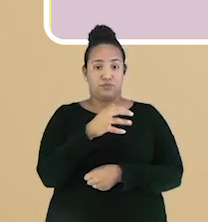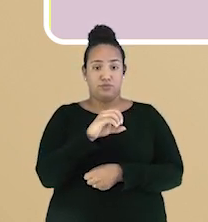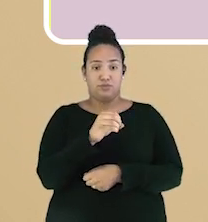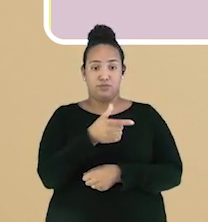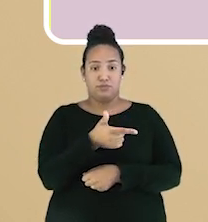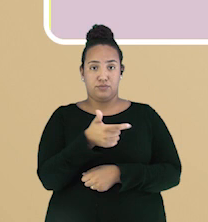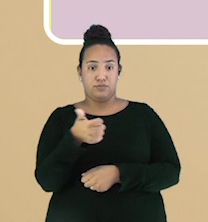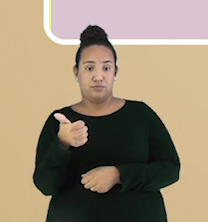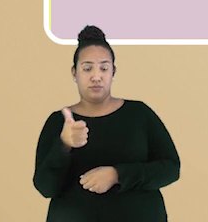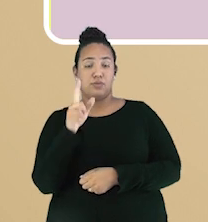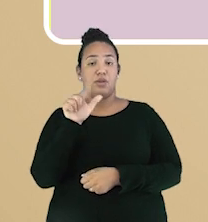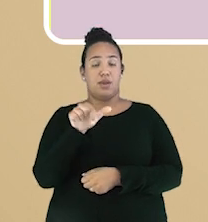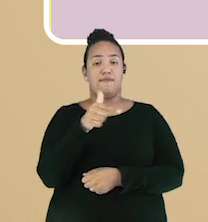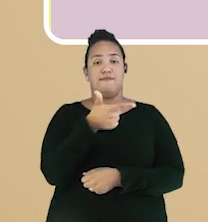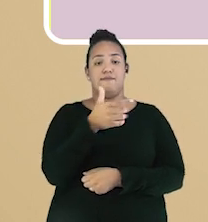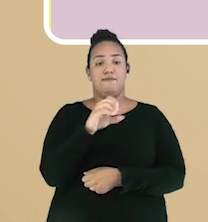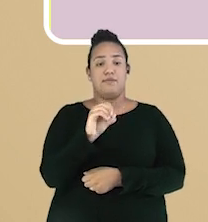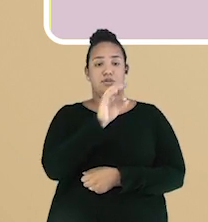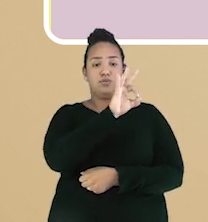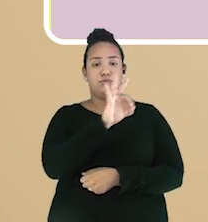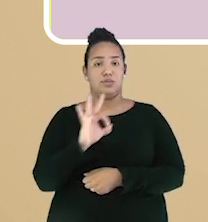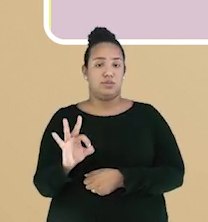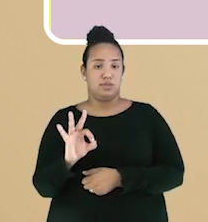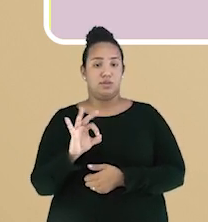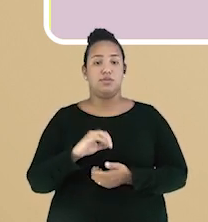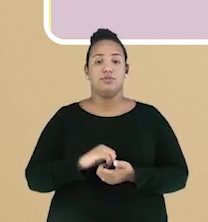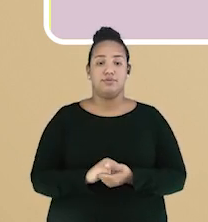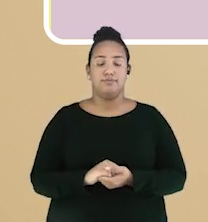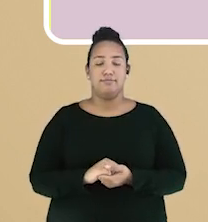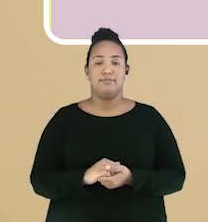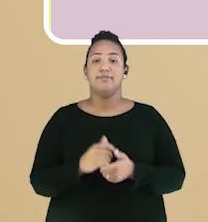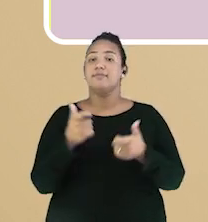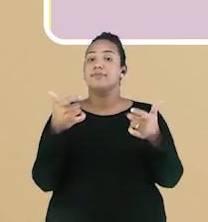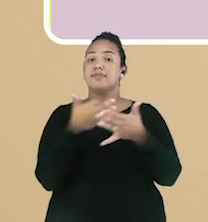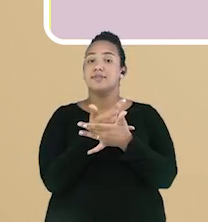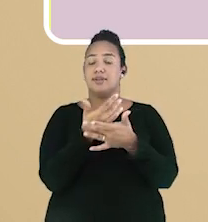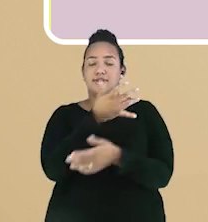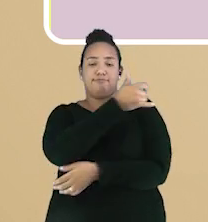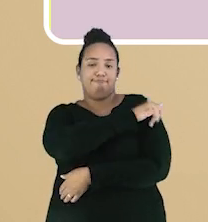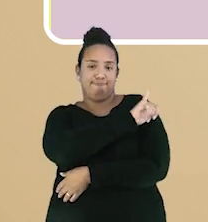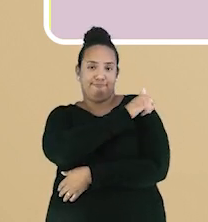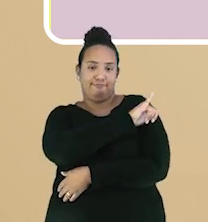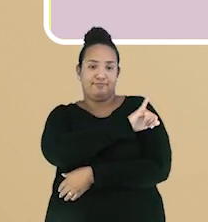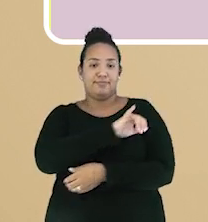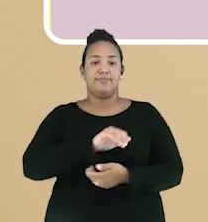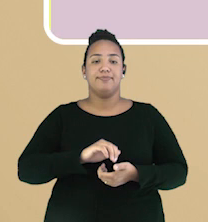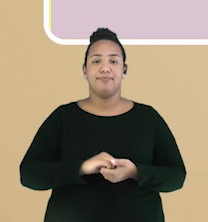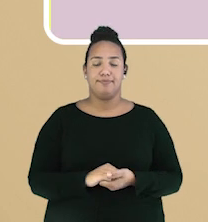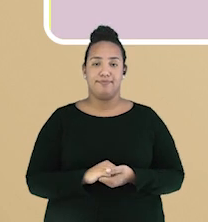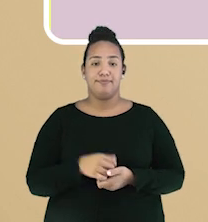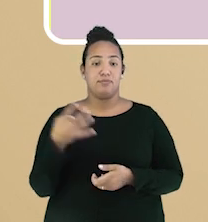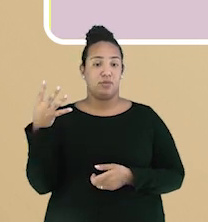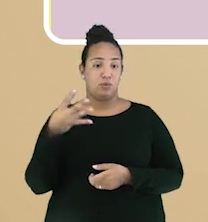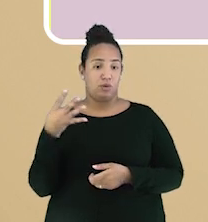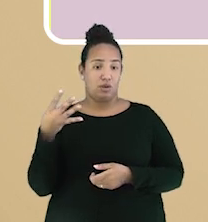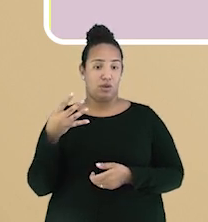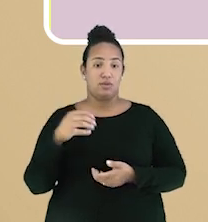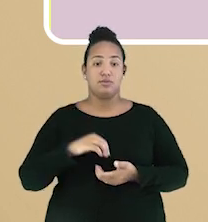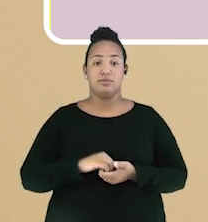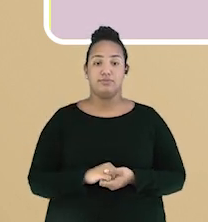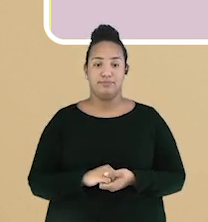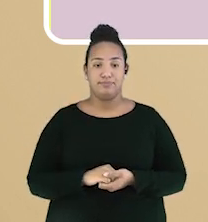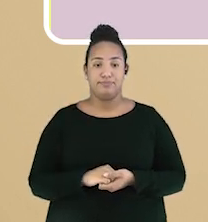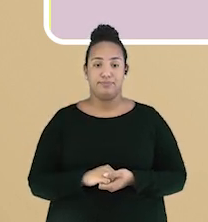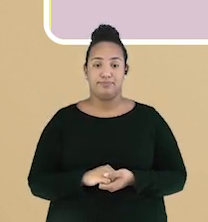é 20%, que é a cidade do Rio de Janeiro. Número 4. A cor da área